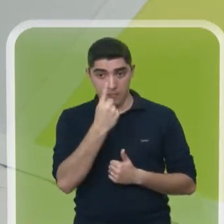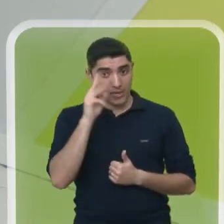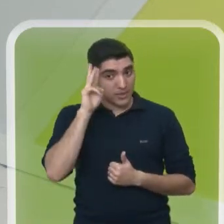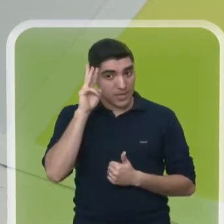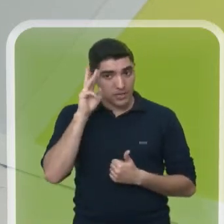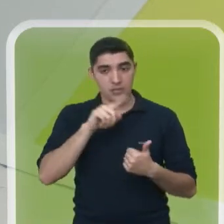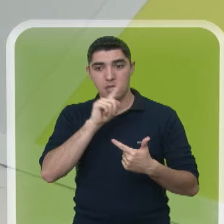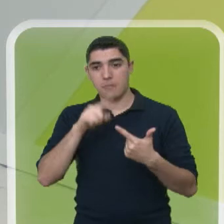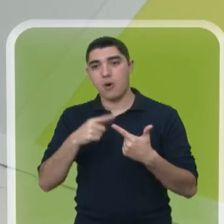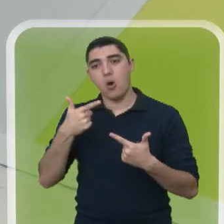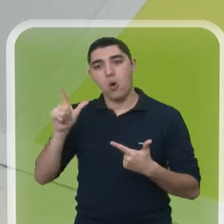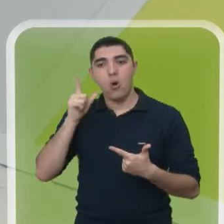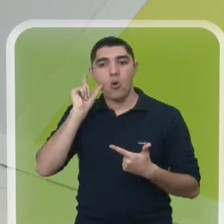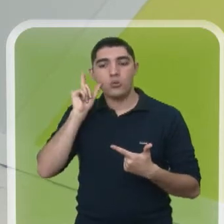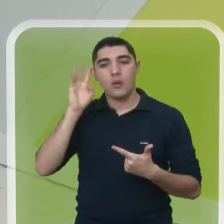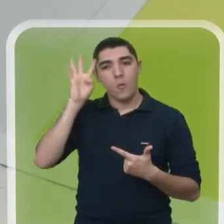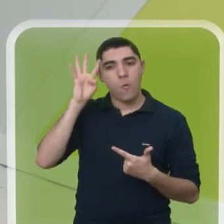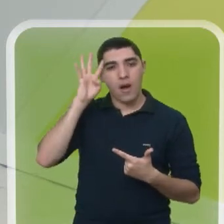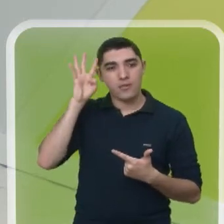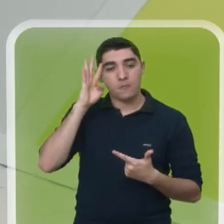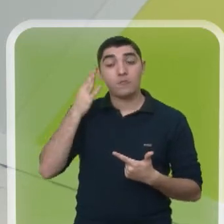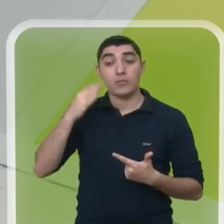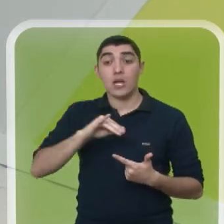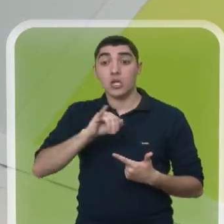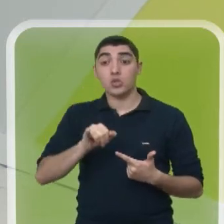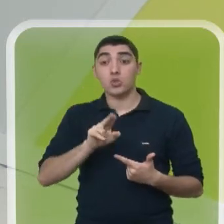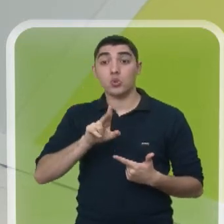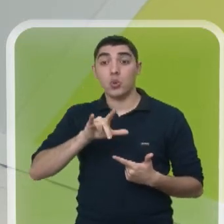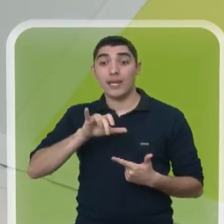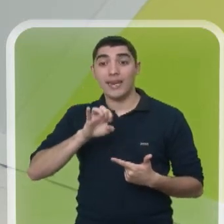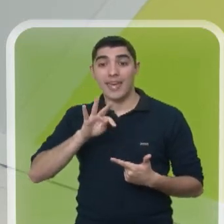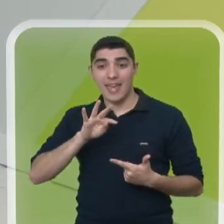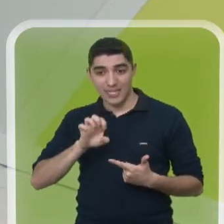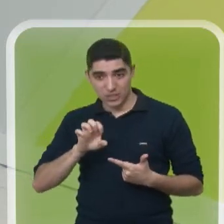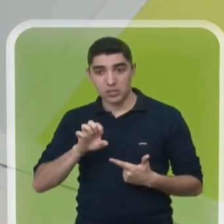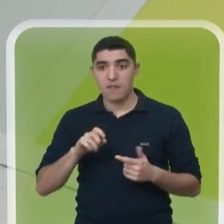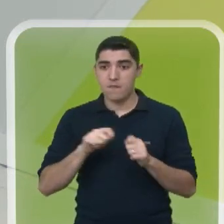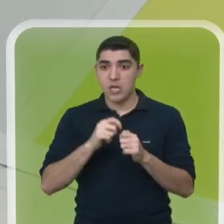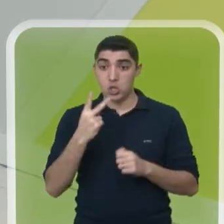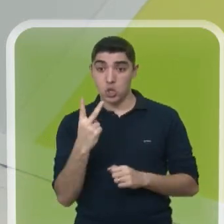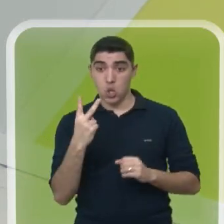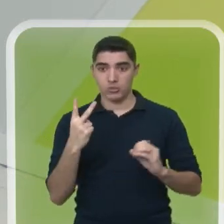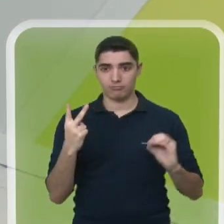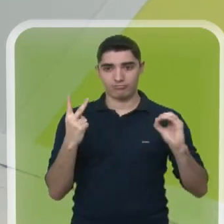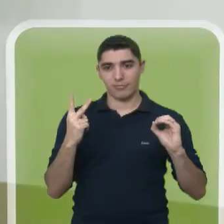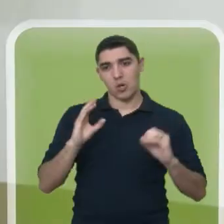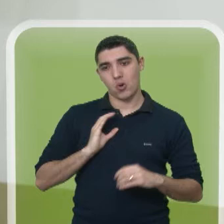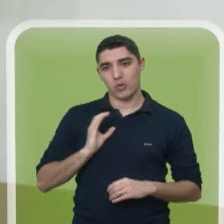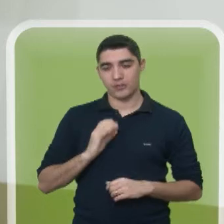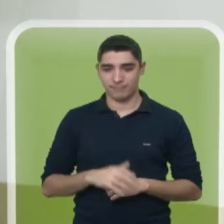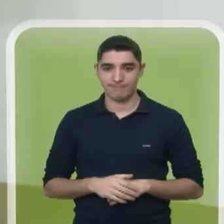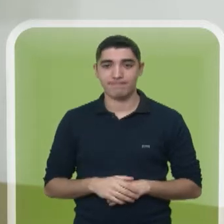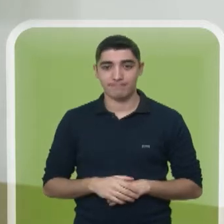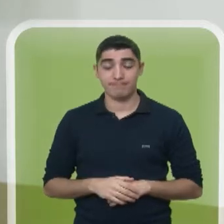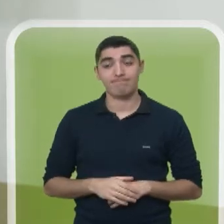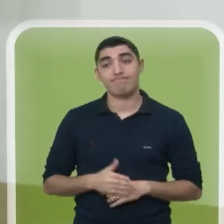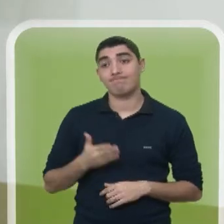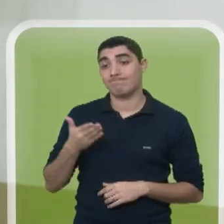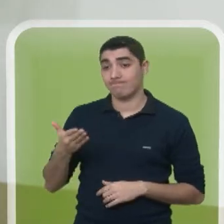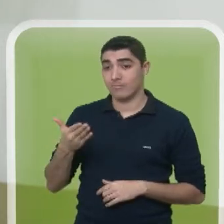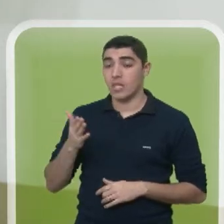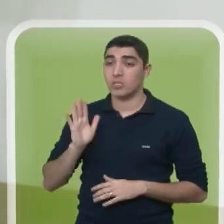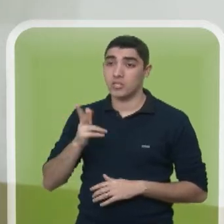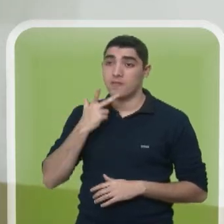na quarta-feira. E a Juliette acabou fazendo o segundo aos 26 do segundo tempo. 2-0 para o Corinthians, Brunão. A gente já falava aqui, né, que